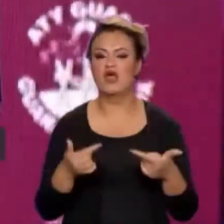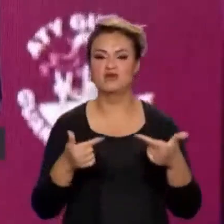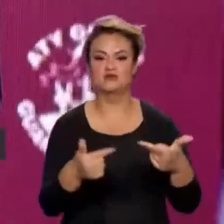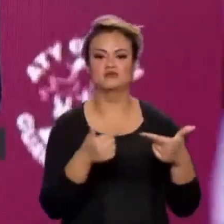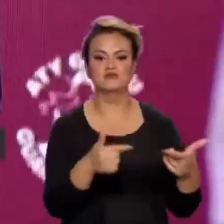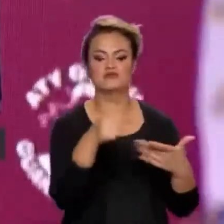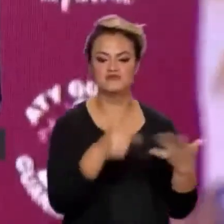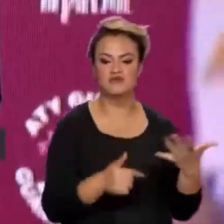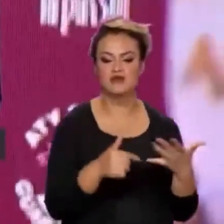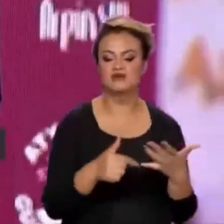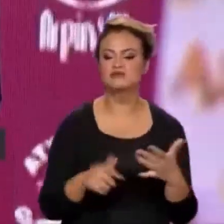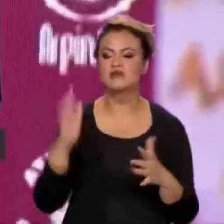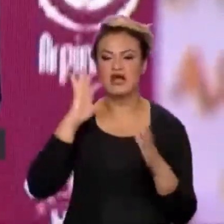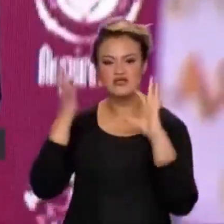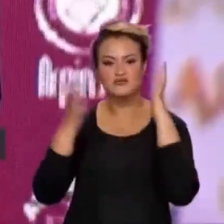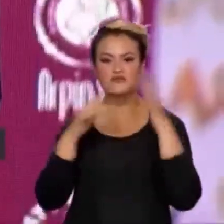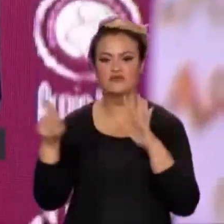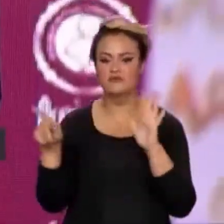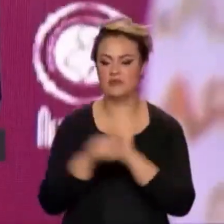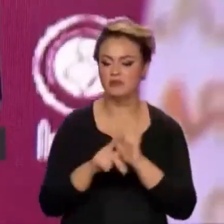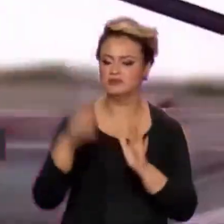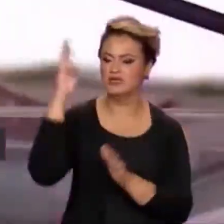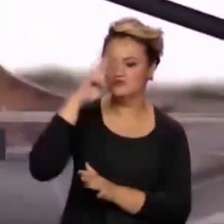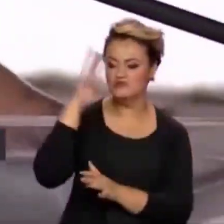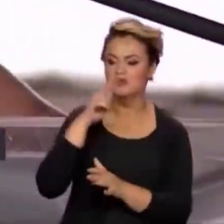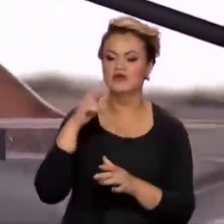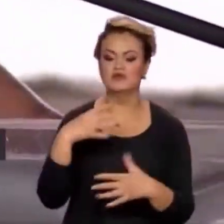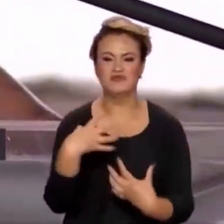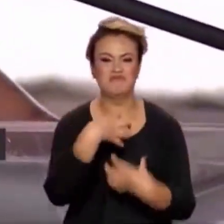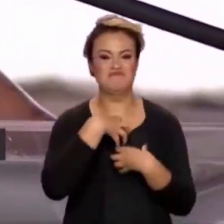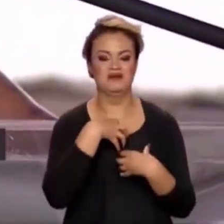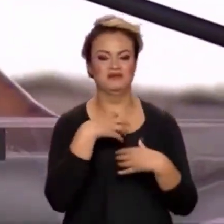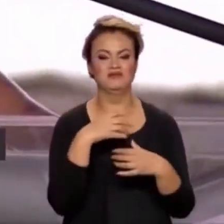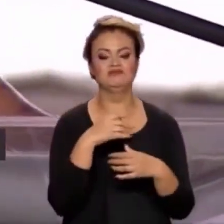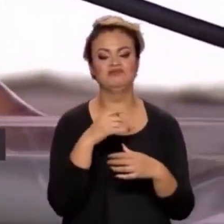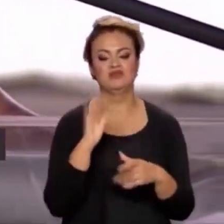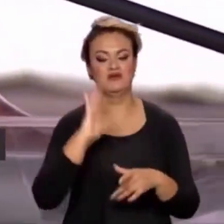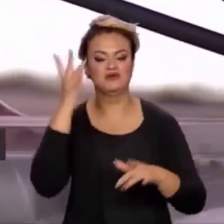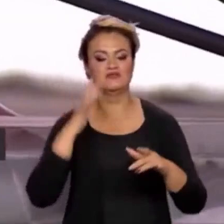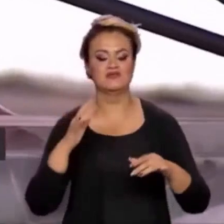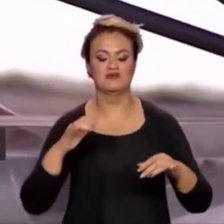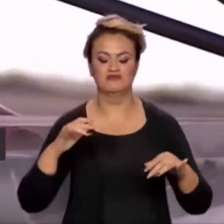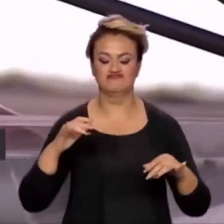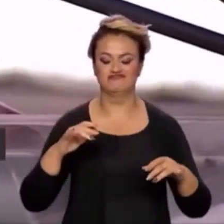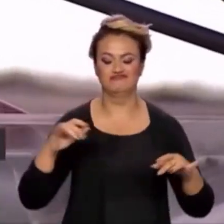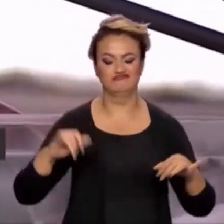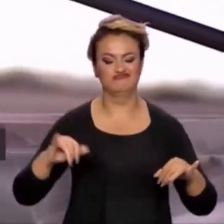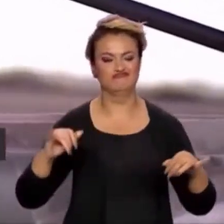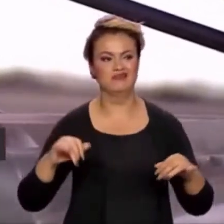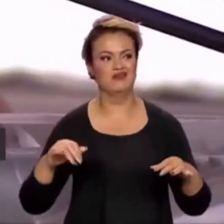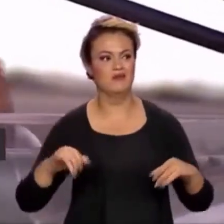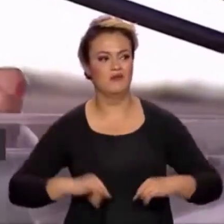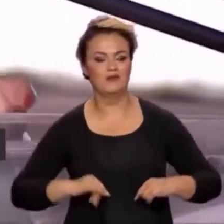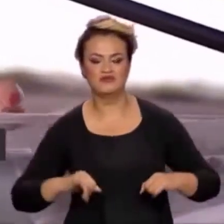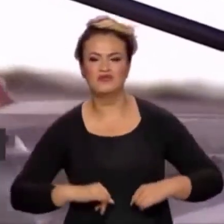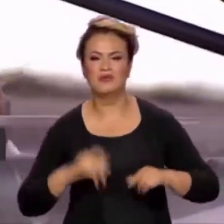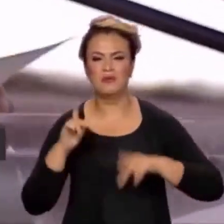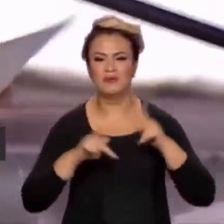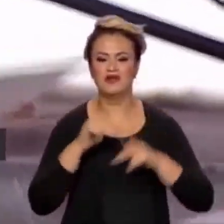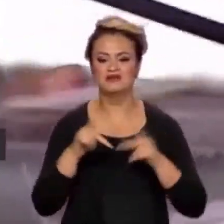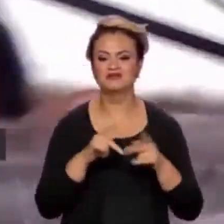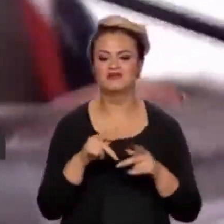ações de reparação histórica dos impactos sofridos pelo povo Avá-Guarani e seus